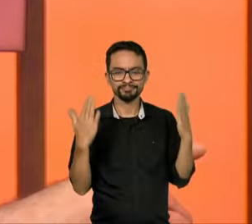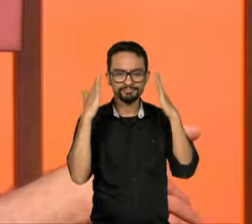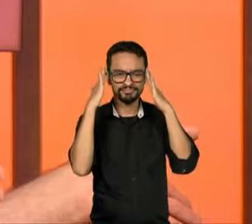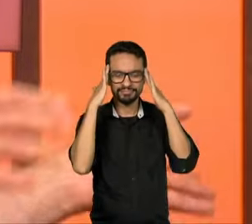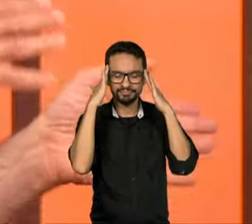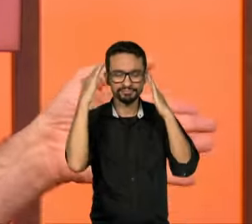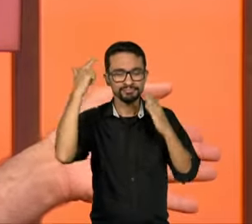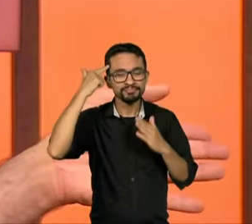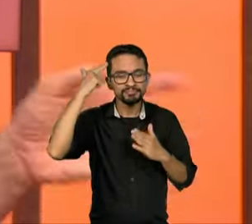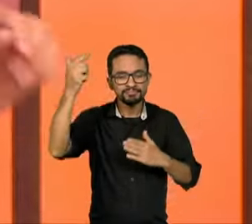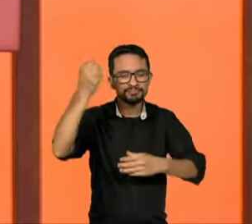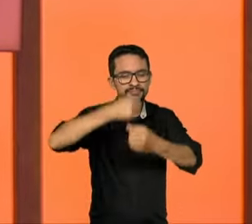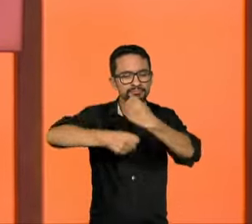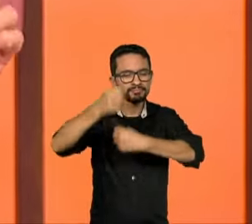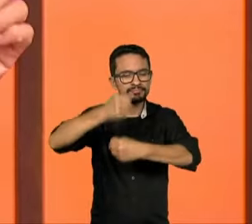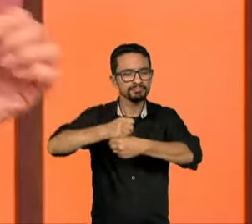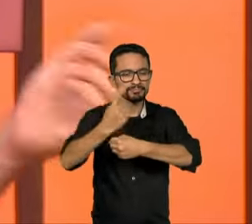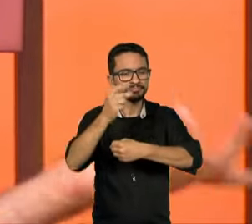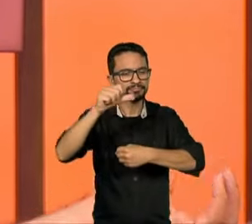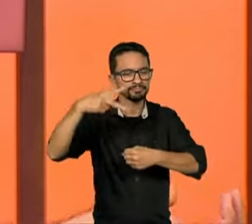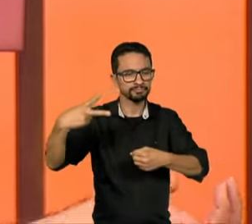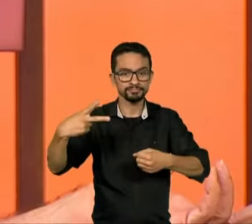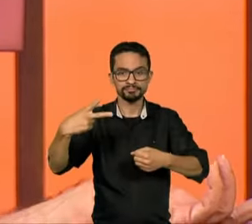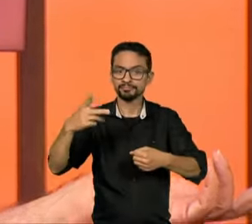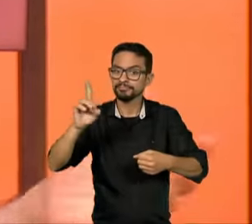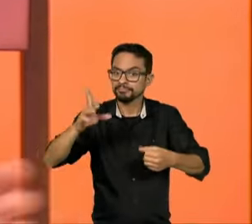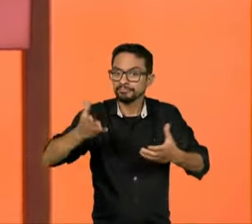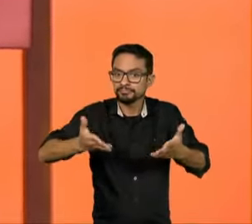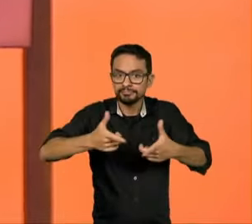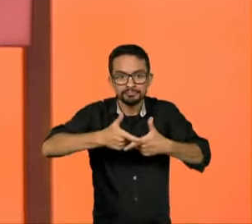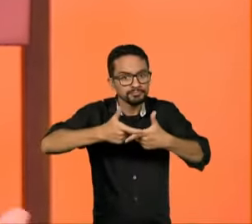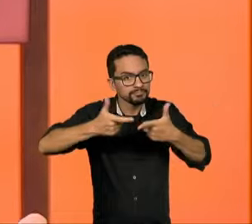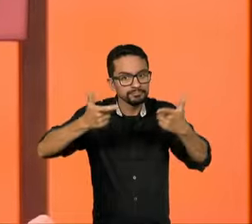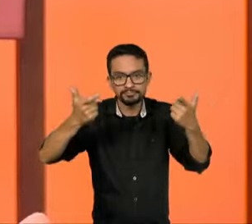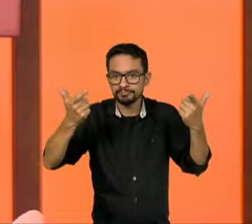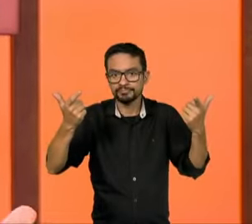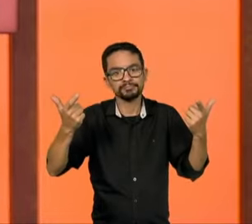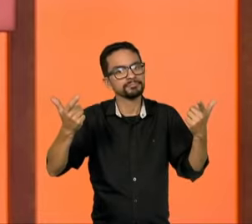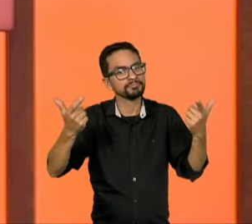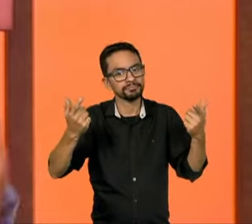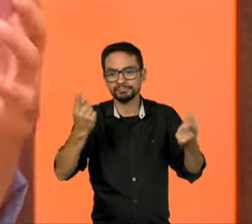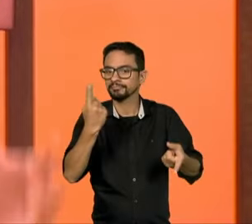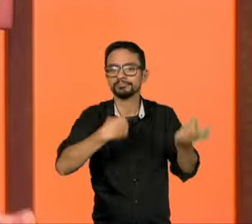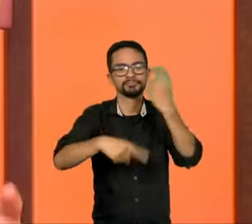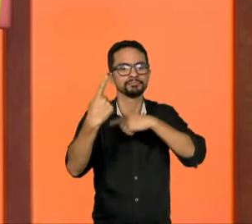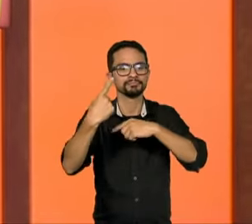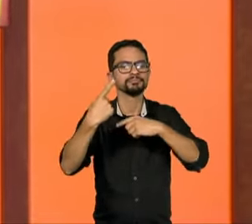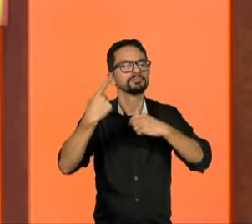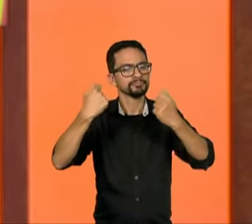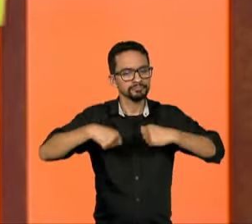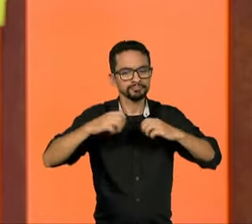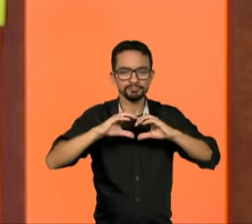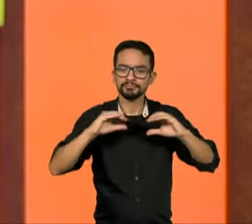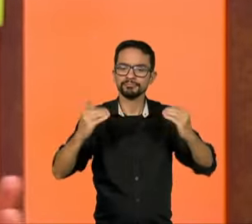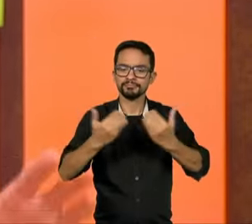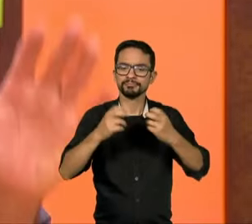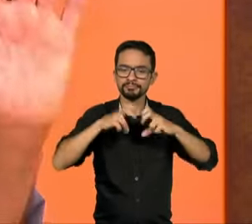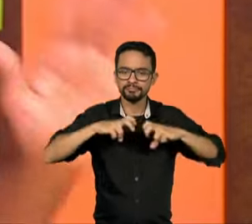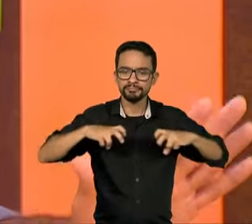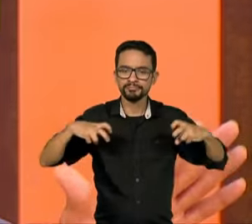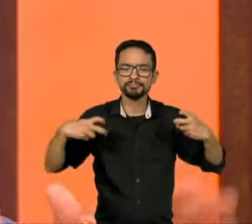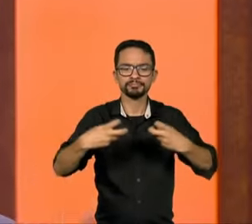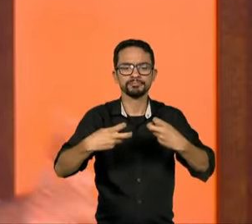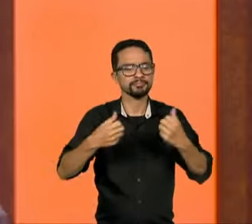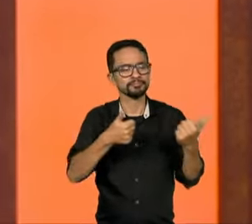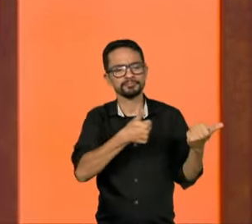tem desde 92 para cá, o carbono só faz crescer. Sim, sim, sim. A gente não está tendo sucesso. A gente tem que sentar à mesa e dizer, olha,